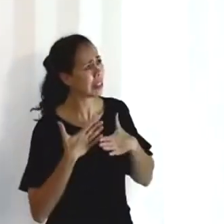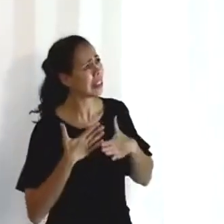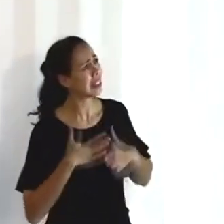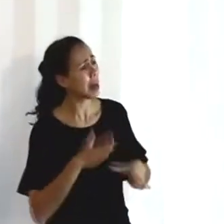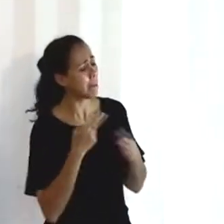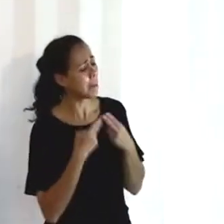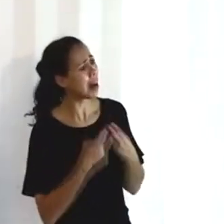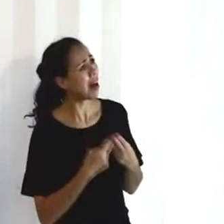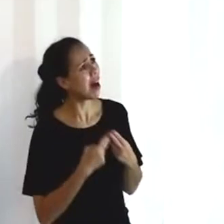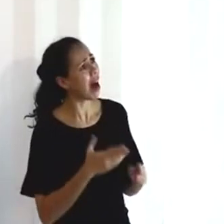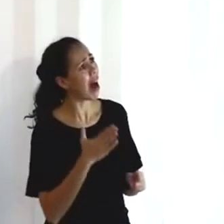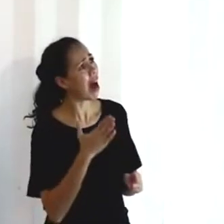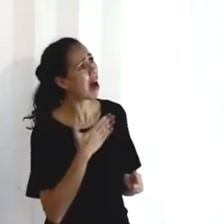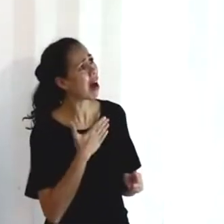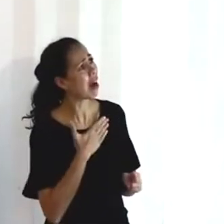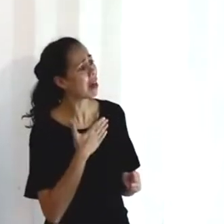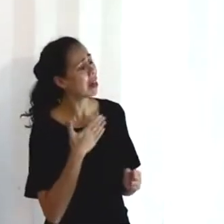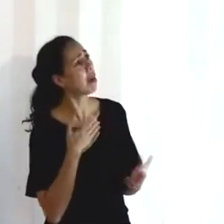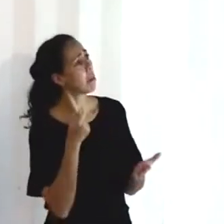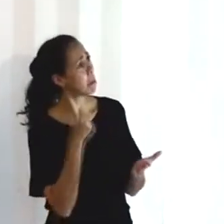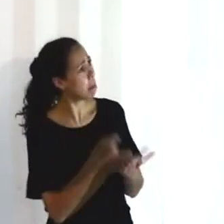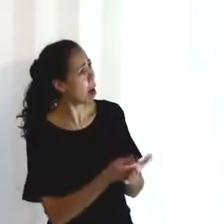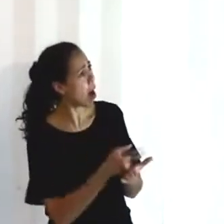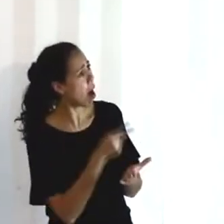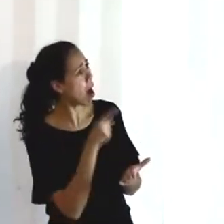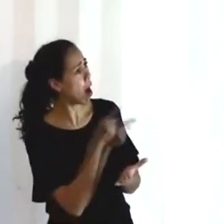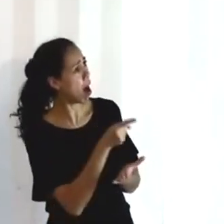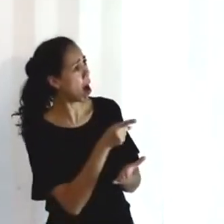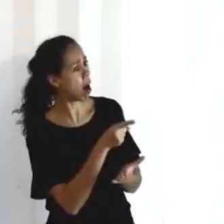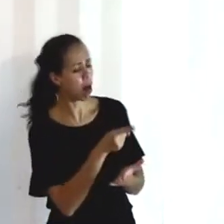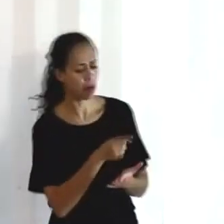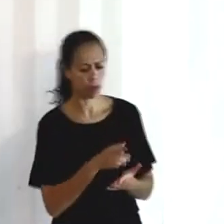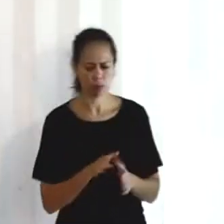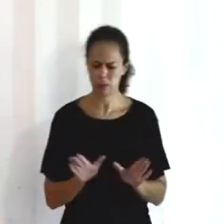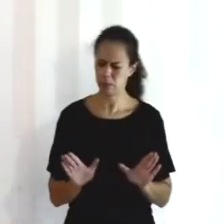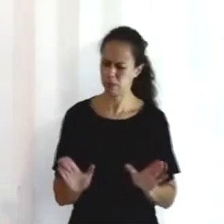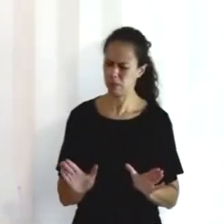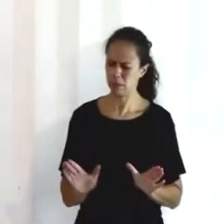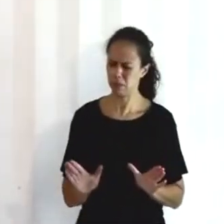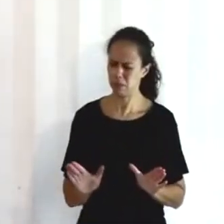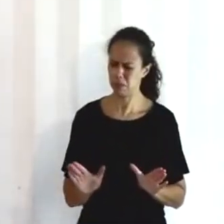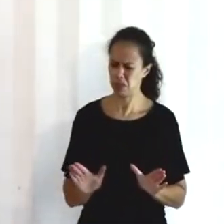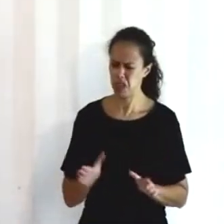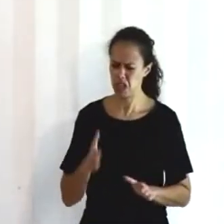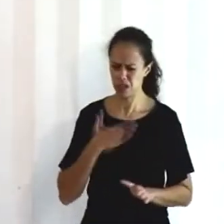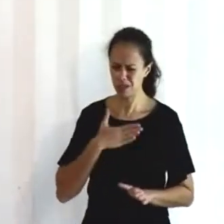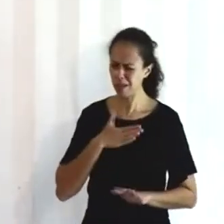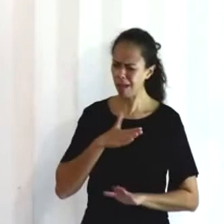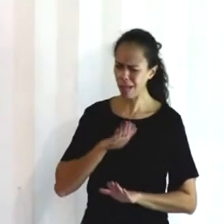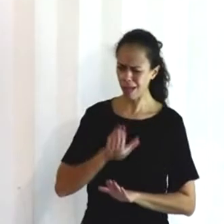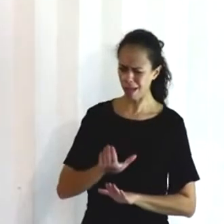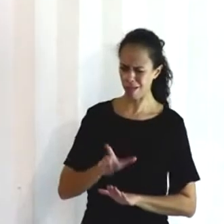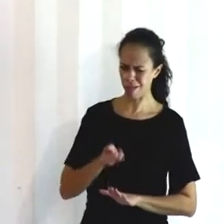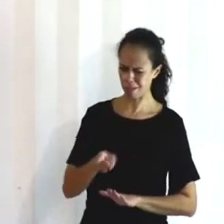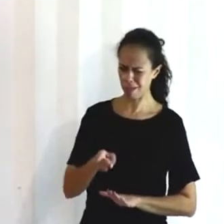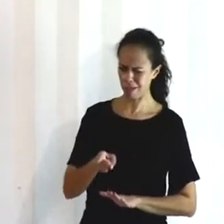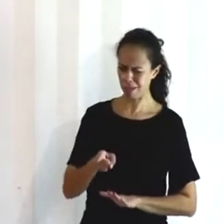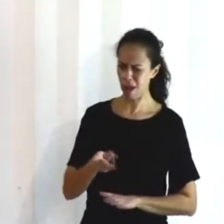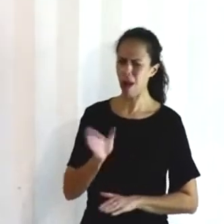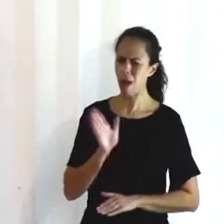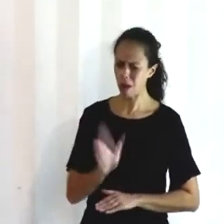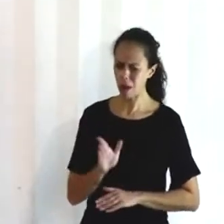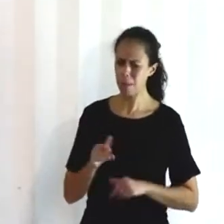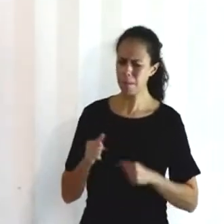paciente comigo, e te pagarei. Ele, entretanto, não quis. Antes, indo-se,